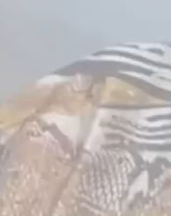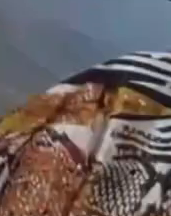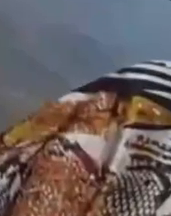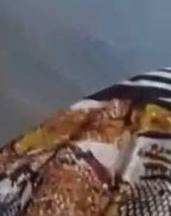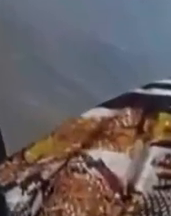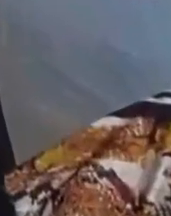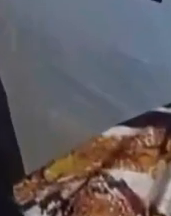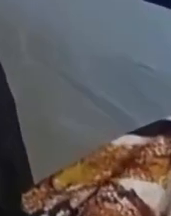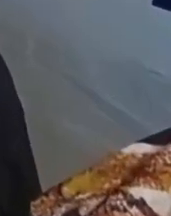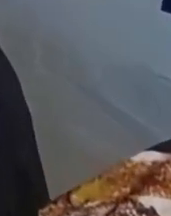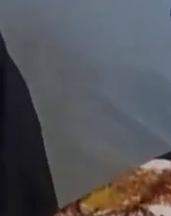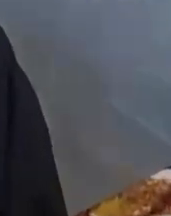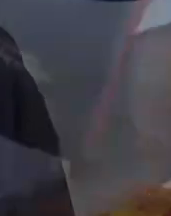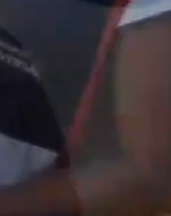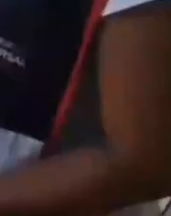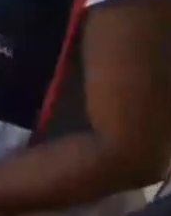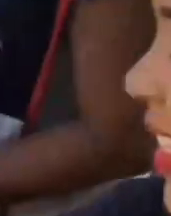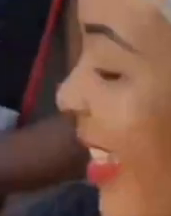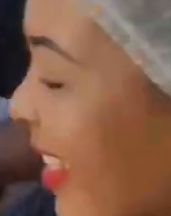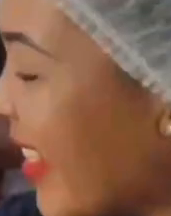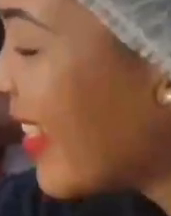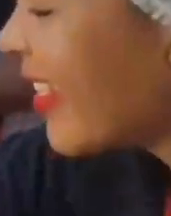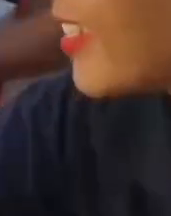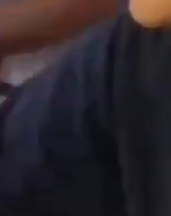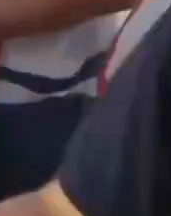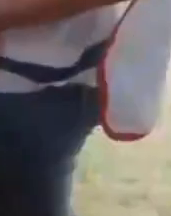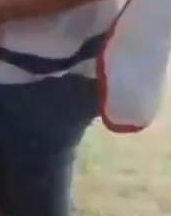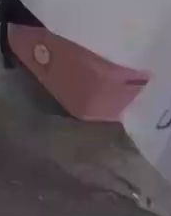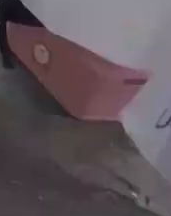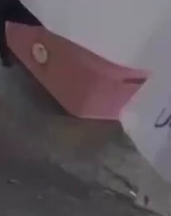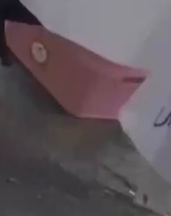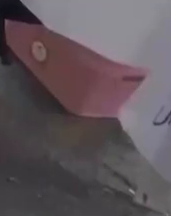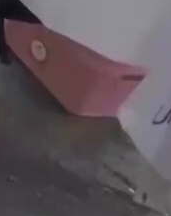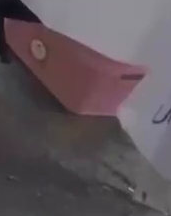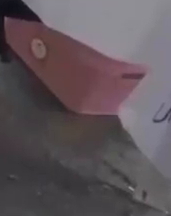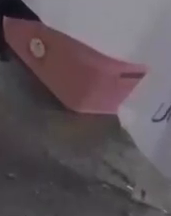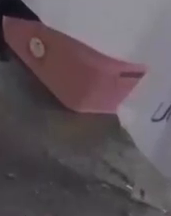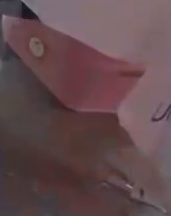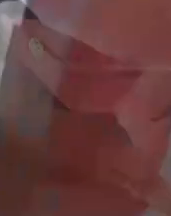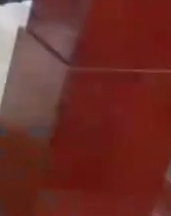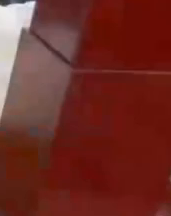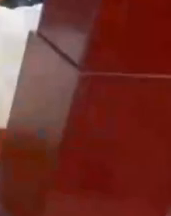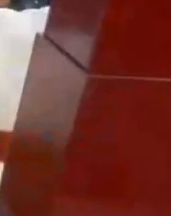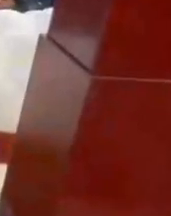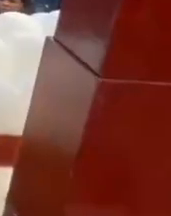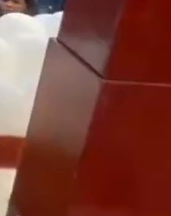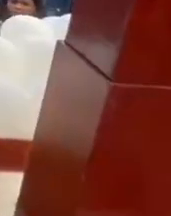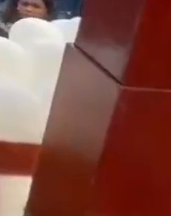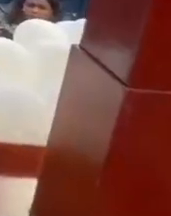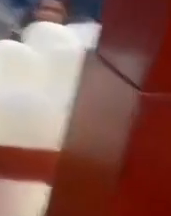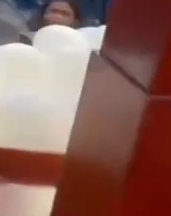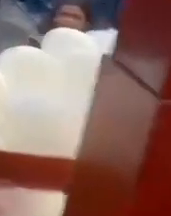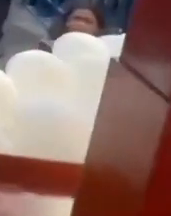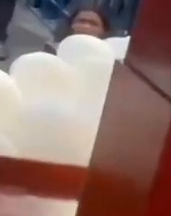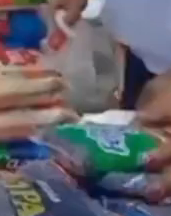Unisocial. Espalhando amor, solidariedade, alegria, cuidado e, sobretudo,